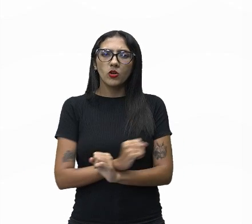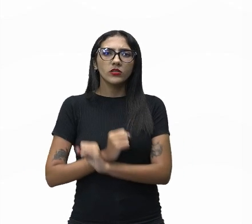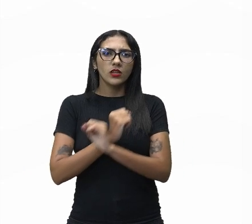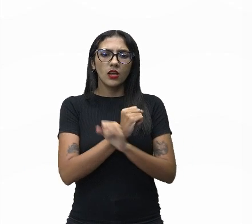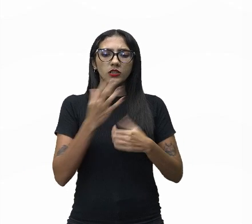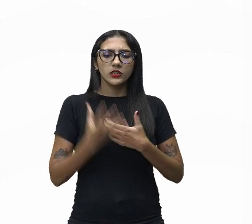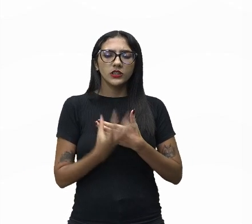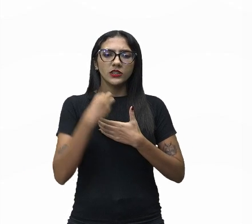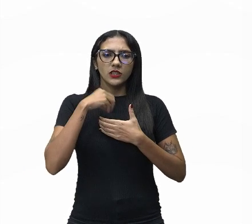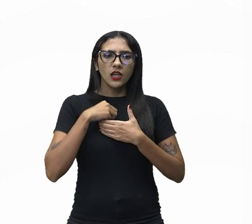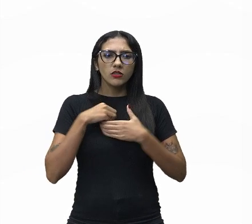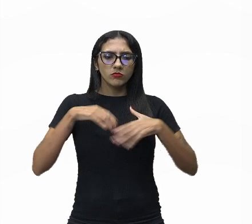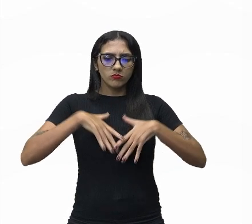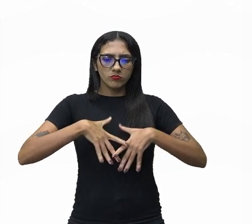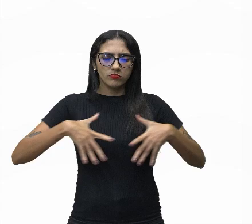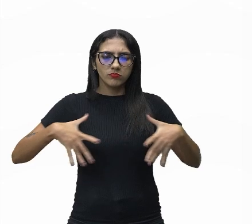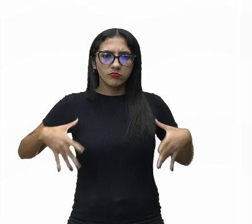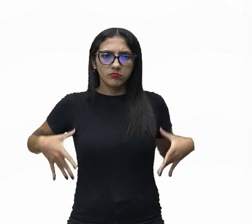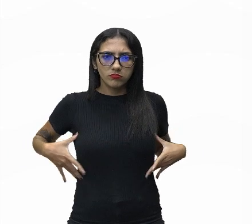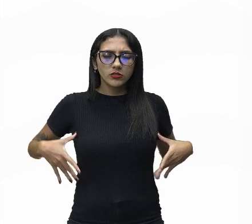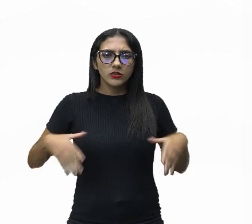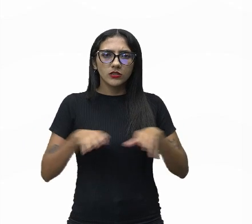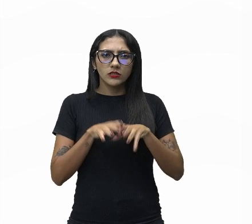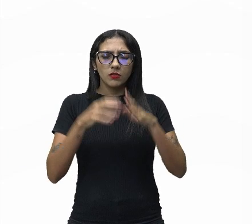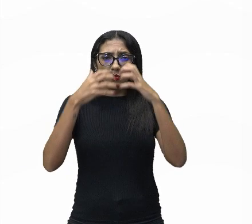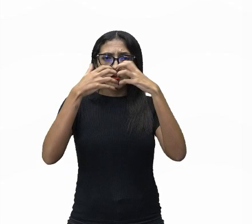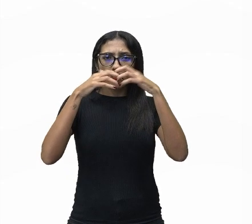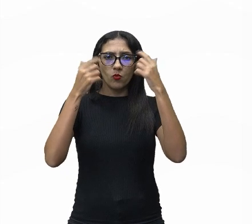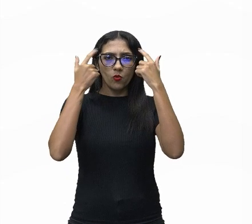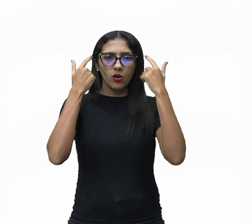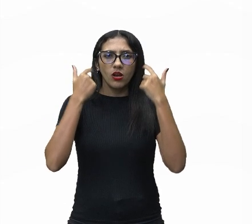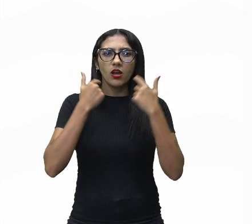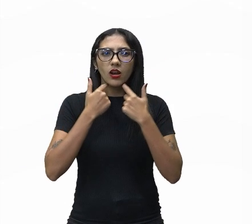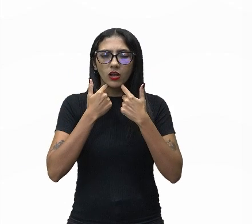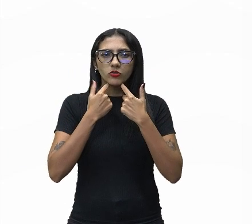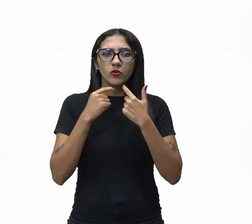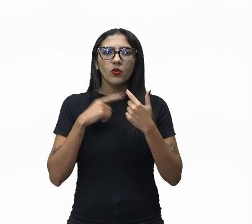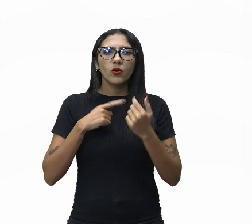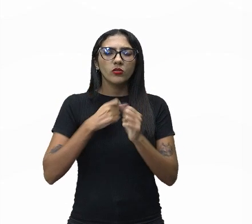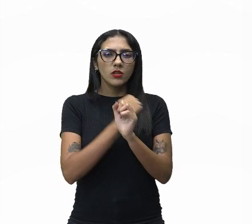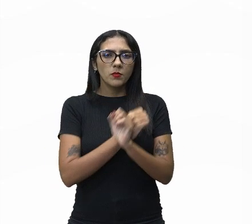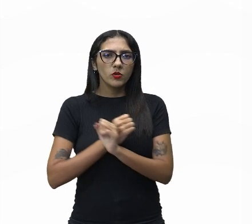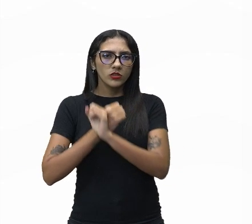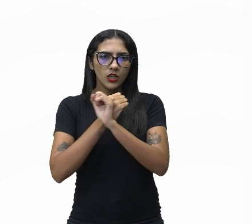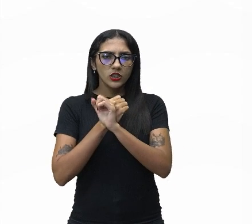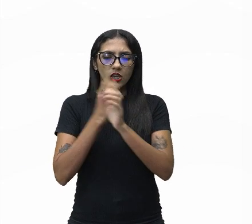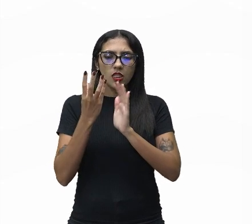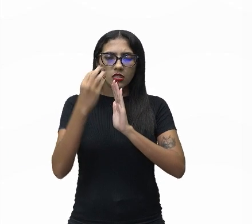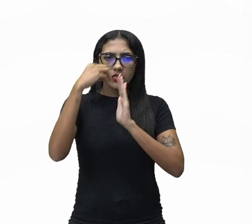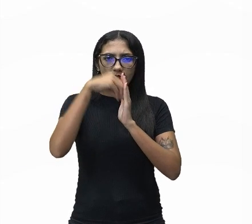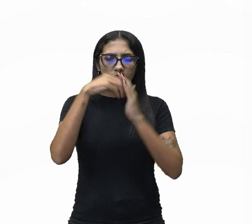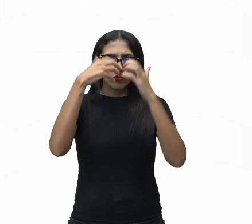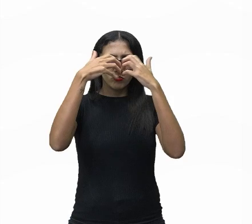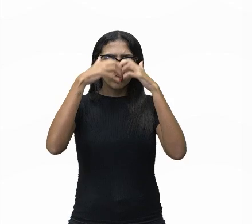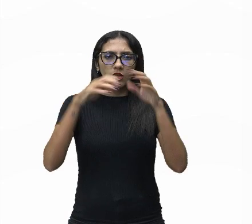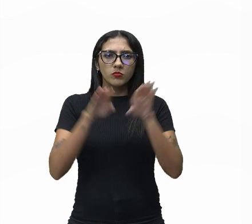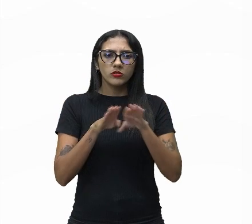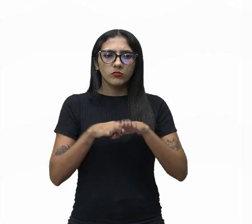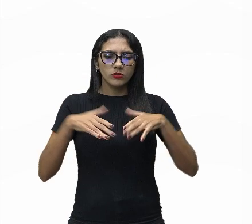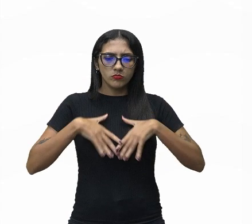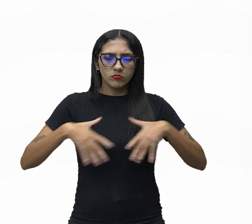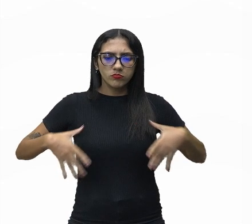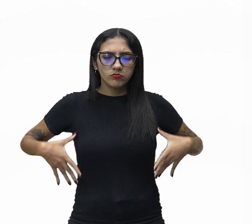como por exemplo a caixa torácica e o crânio, né? Que vai estar protegendo ali o cérebro, e a caixa torácica vai proteger